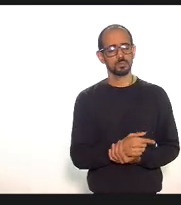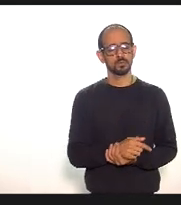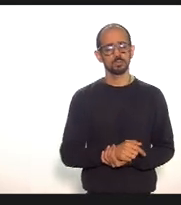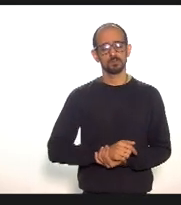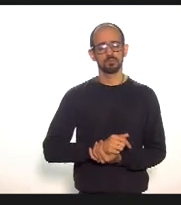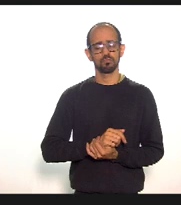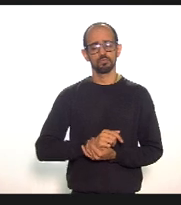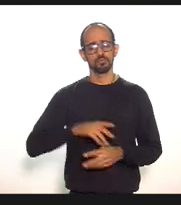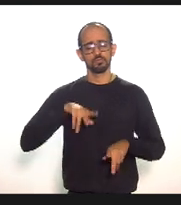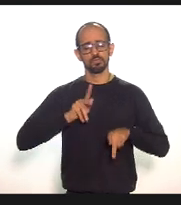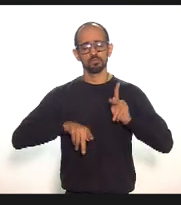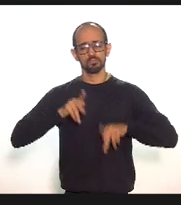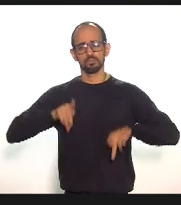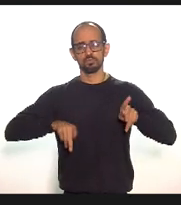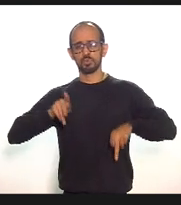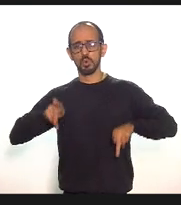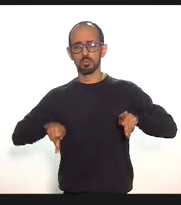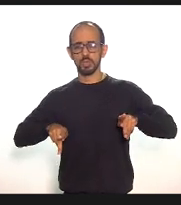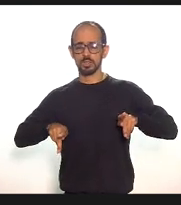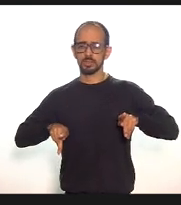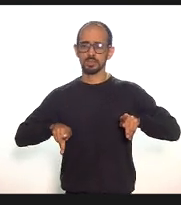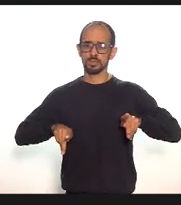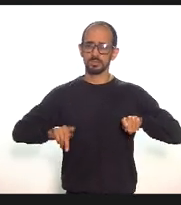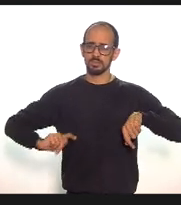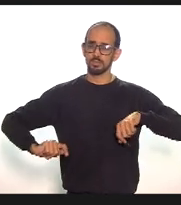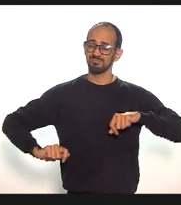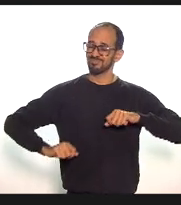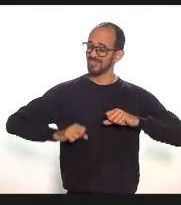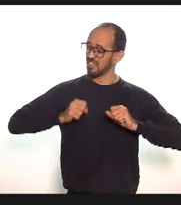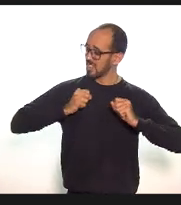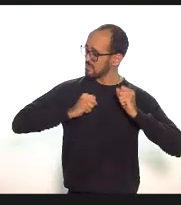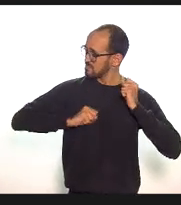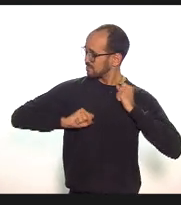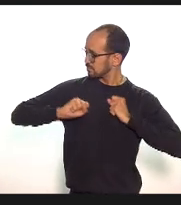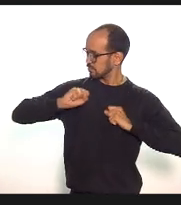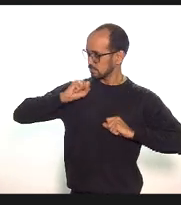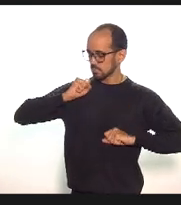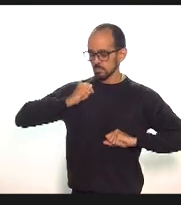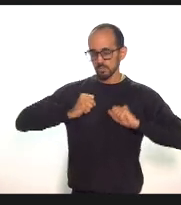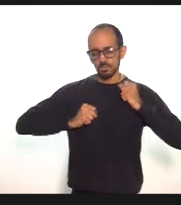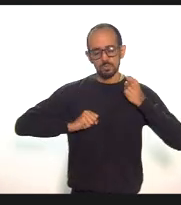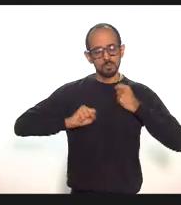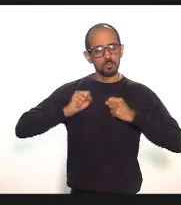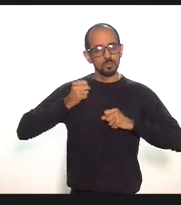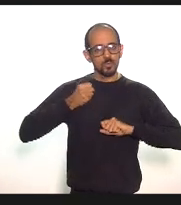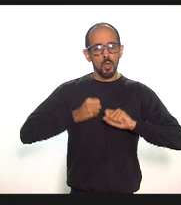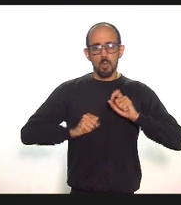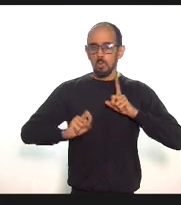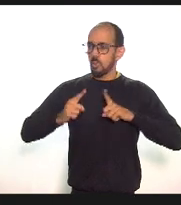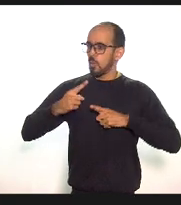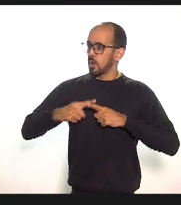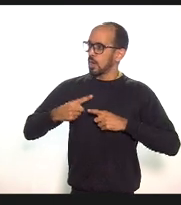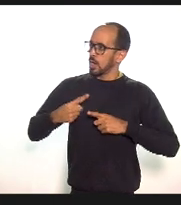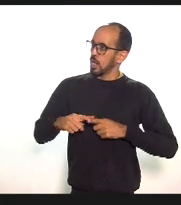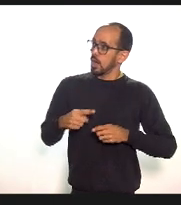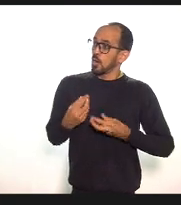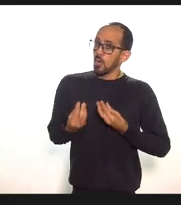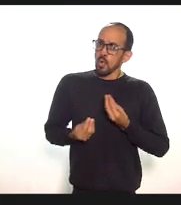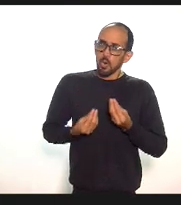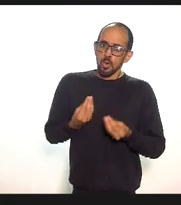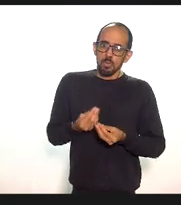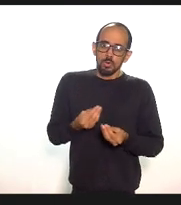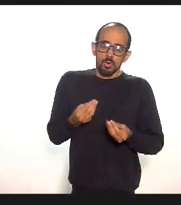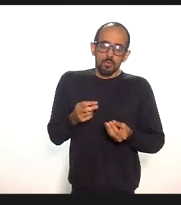a população estava apavorada, porque aonde vai parar